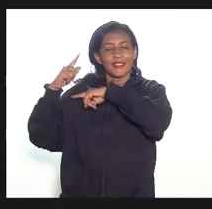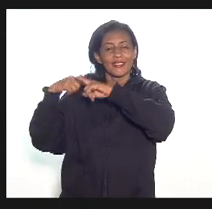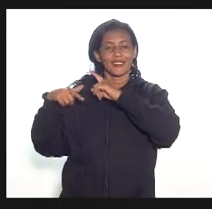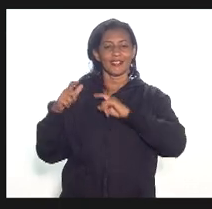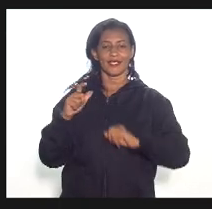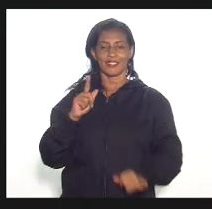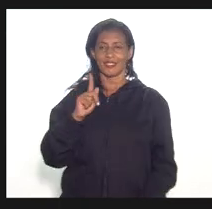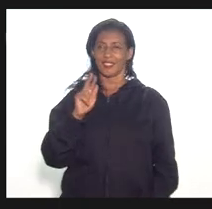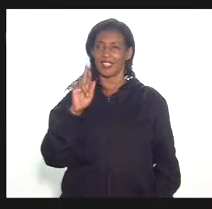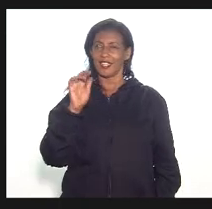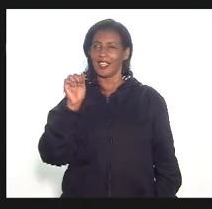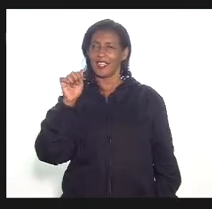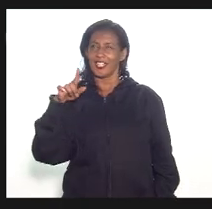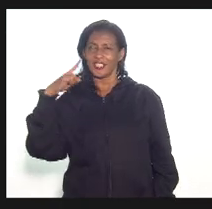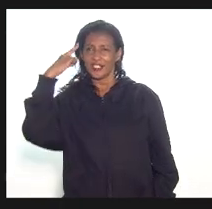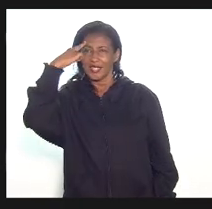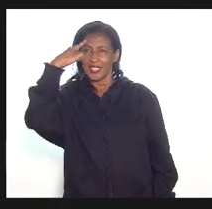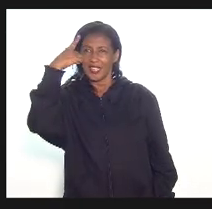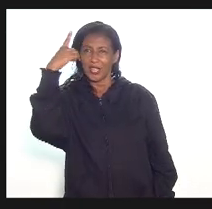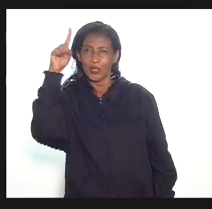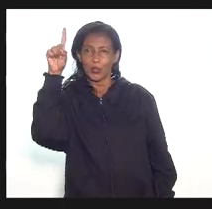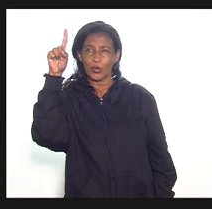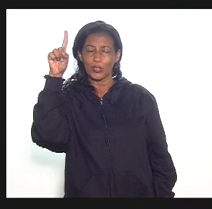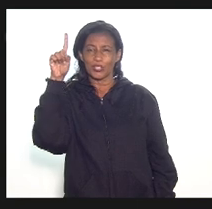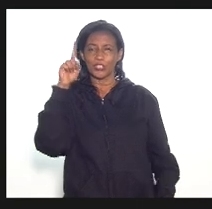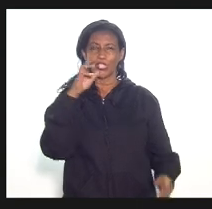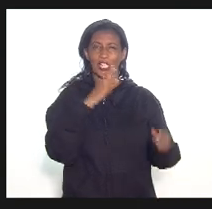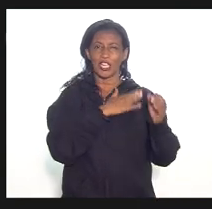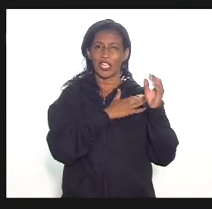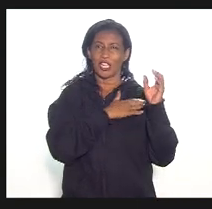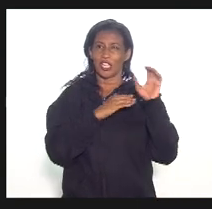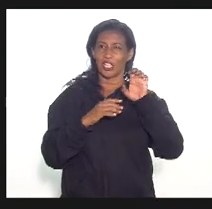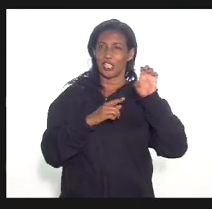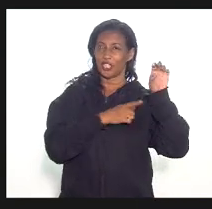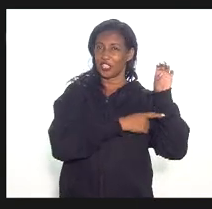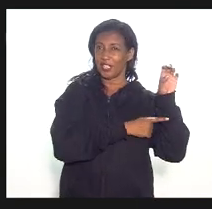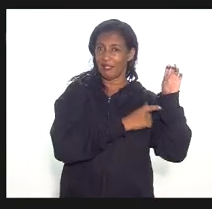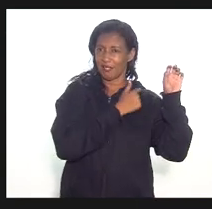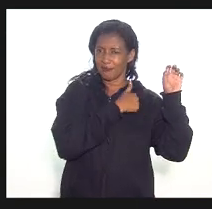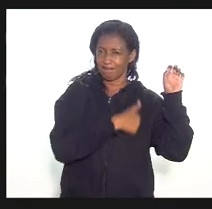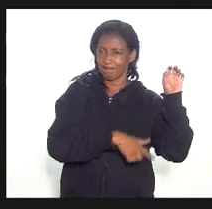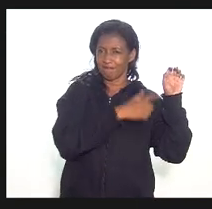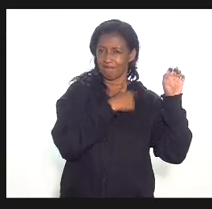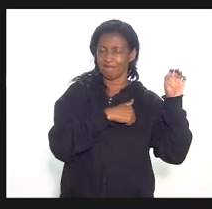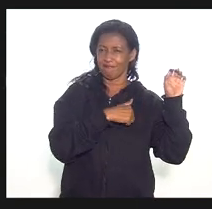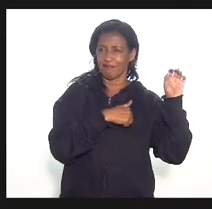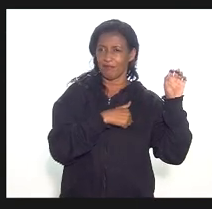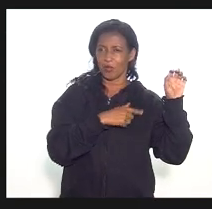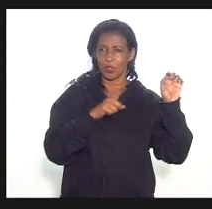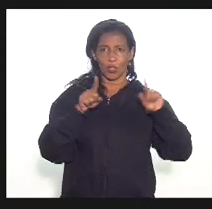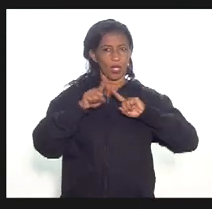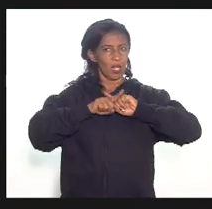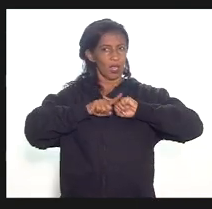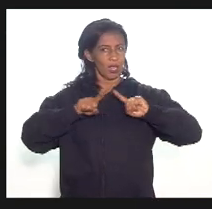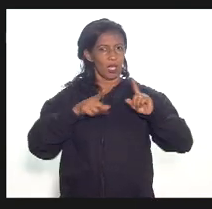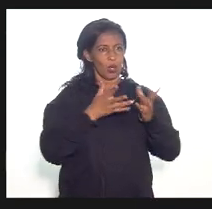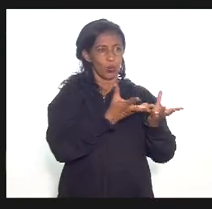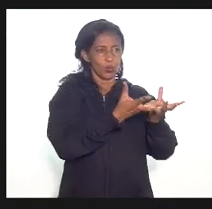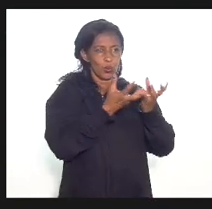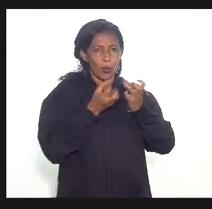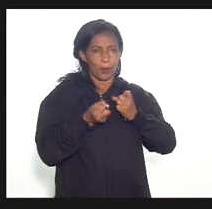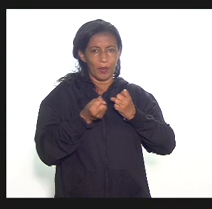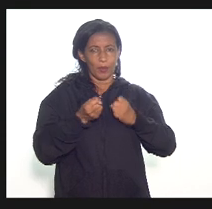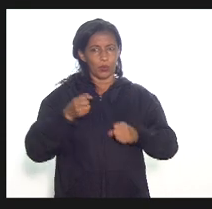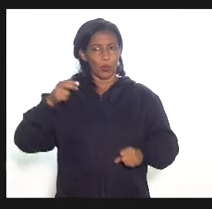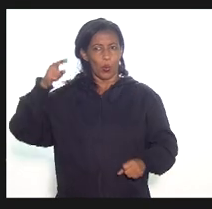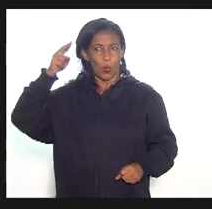da ideologia de esquerda quando Gramsci disse não tomemos os quartéis